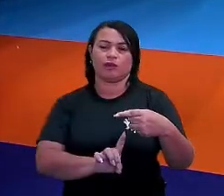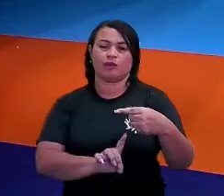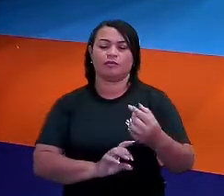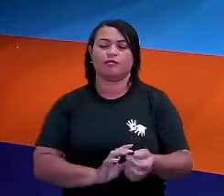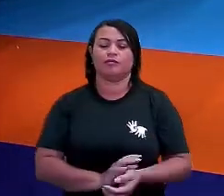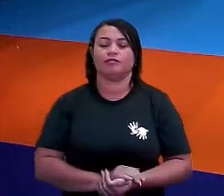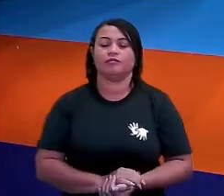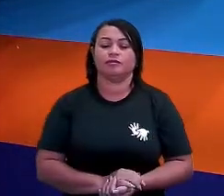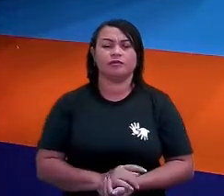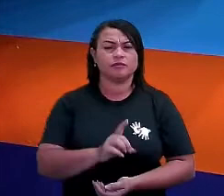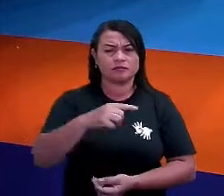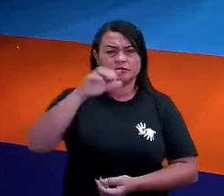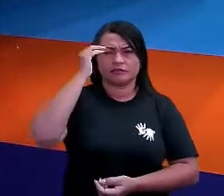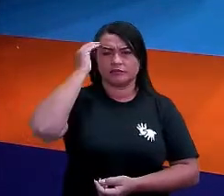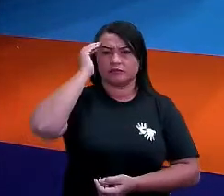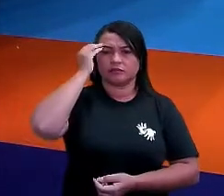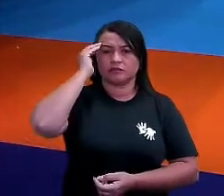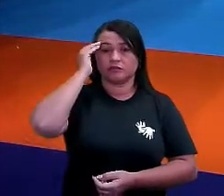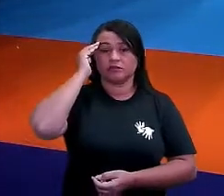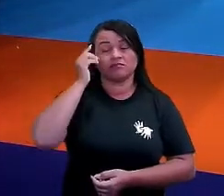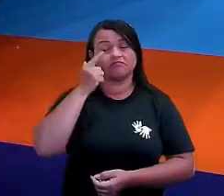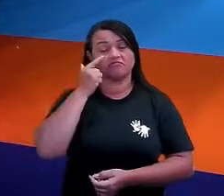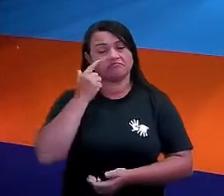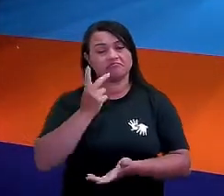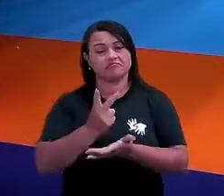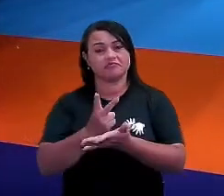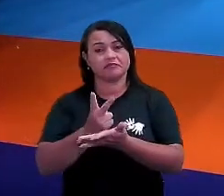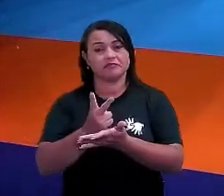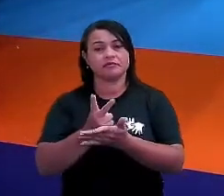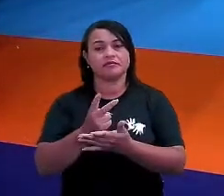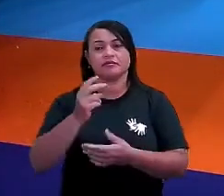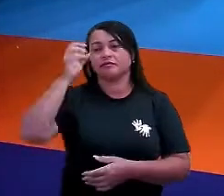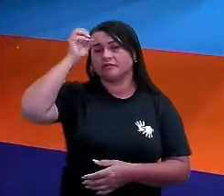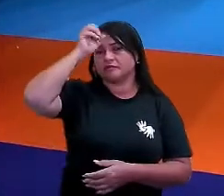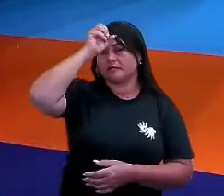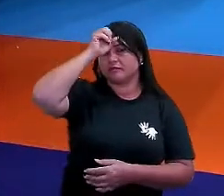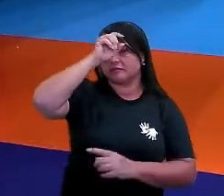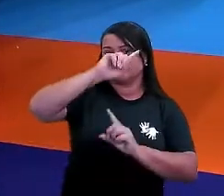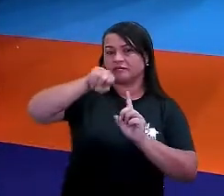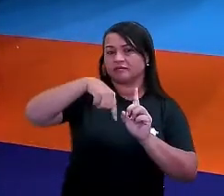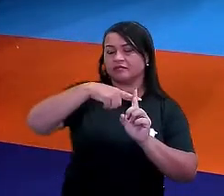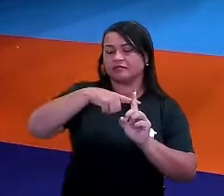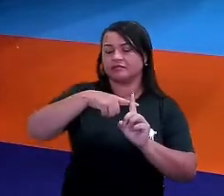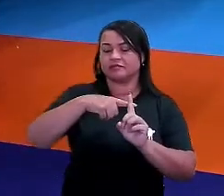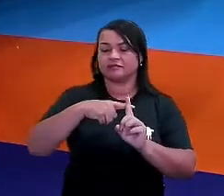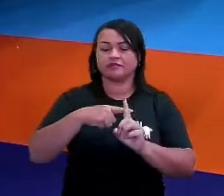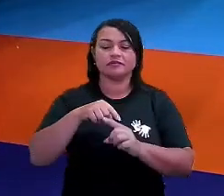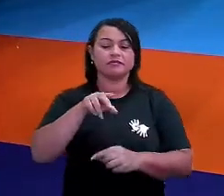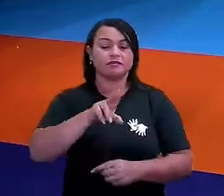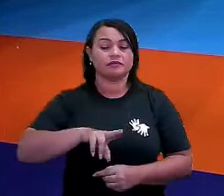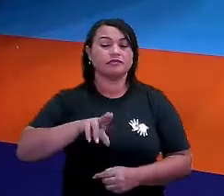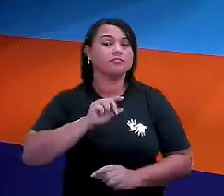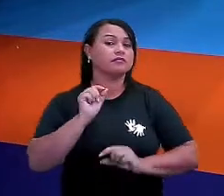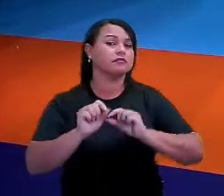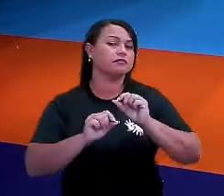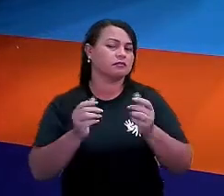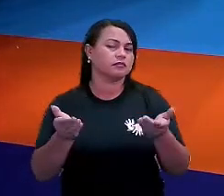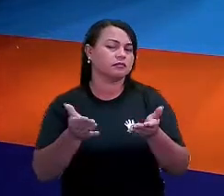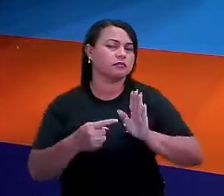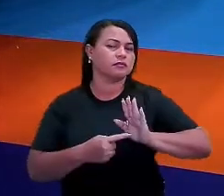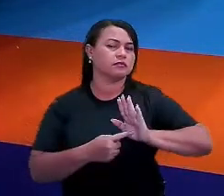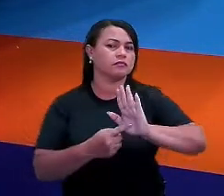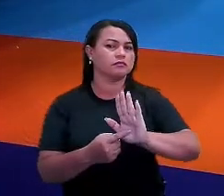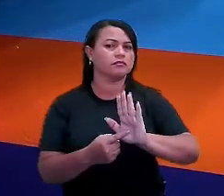denominador. Deu para entender? Vamos seguir para compreender um pouco mais. Vamos utilizar, eu vou trazer